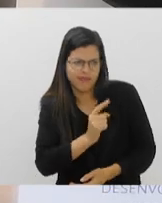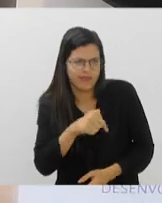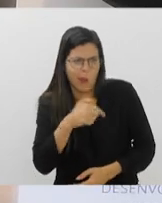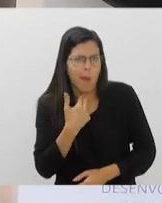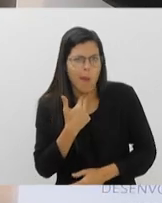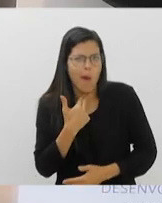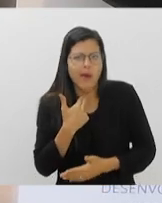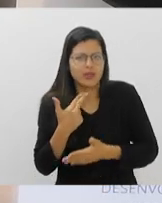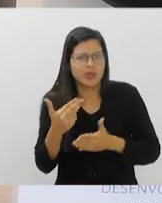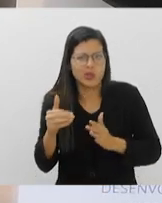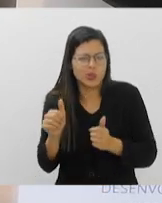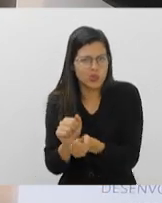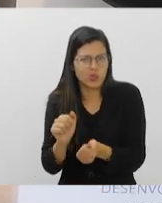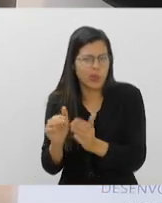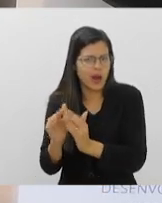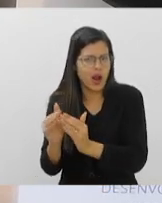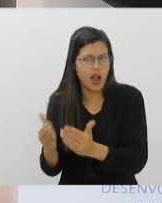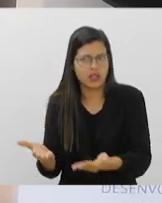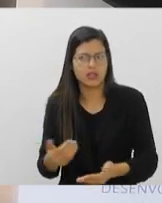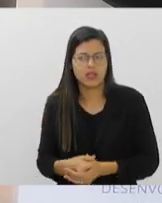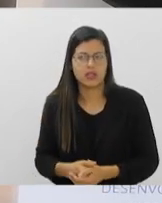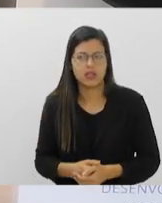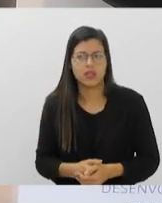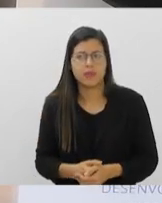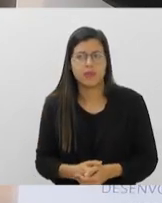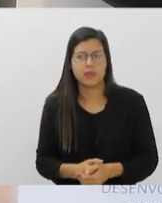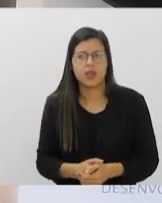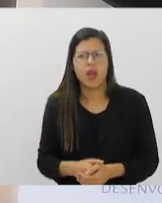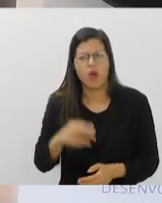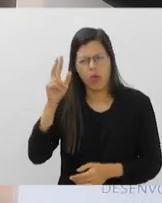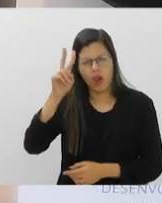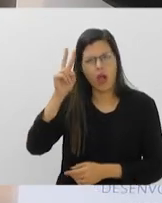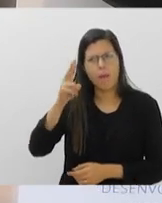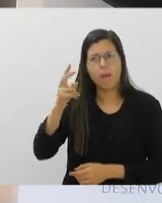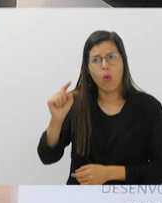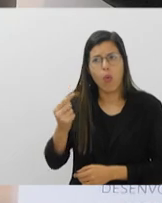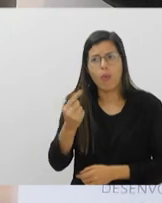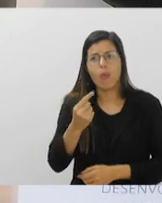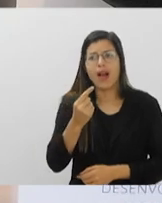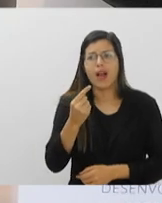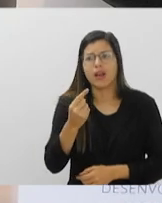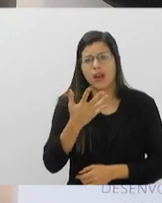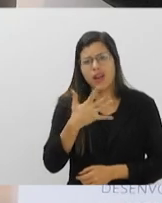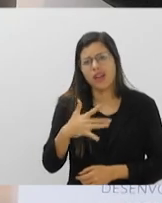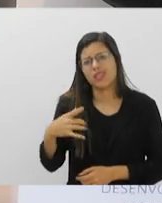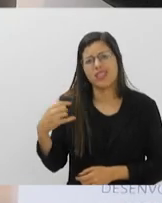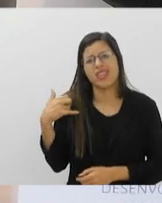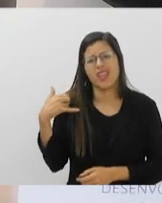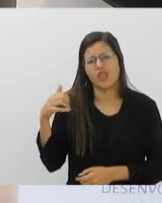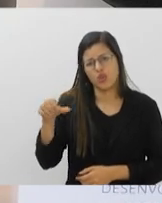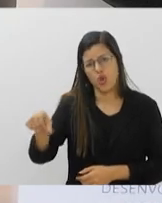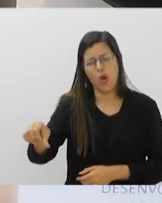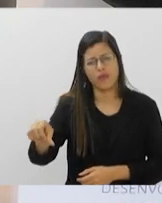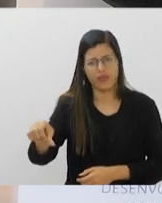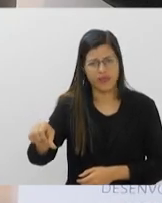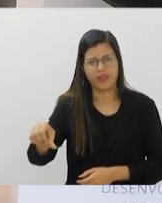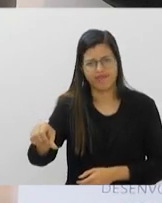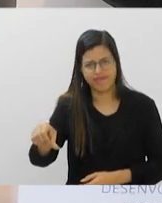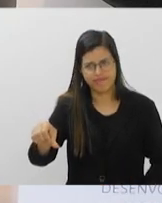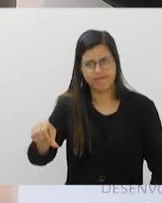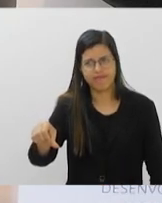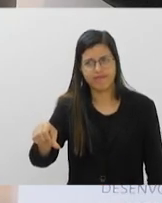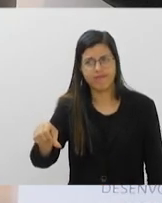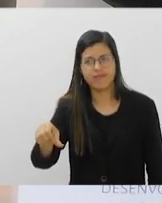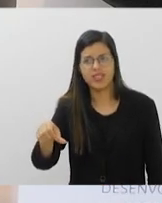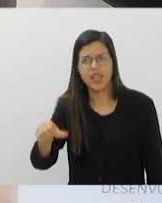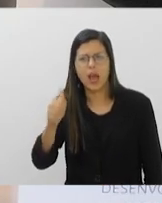essa mãe um dos Meninos eu me lembro já estava com 9 anos criança já com 9 anos anos